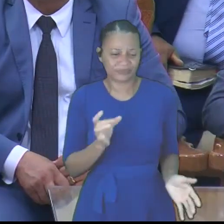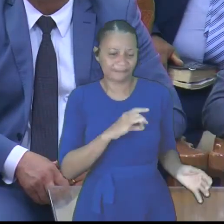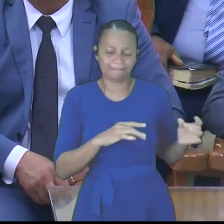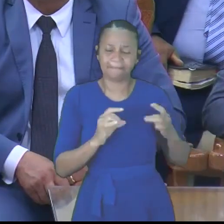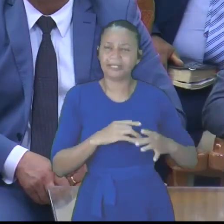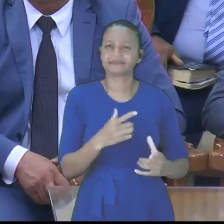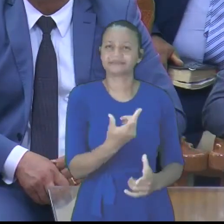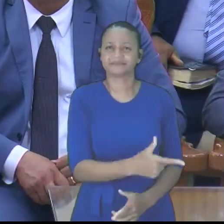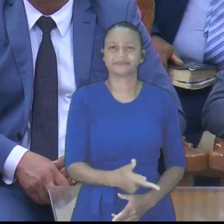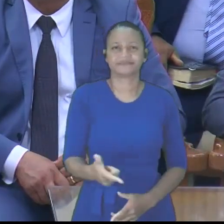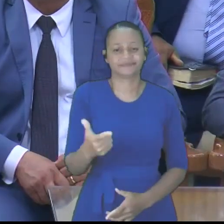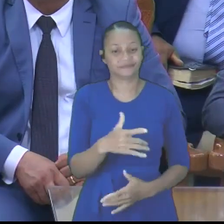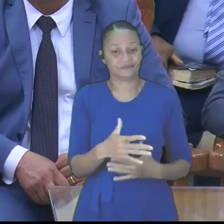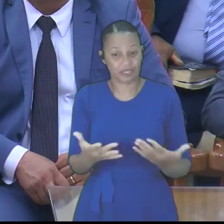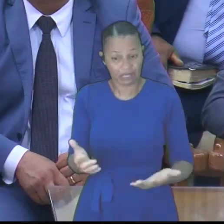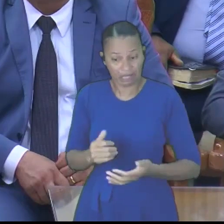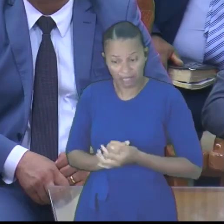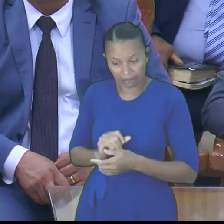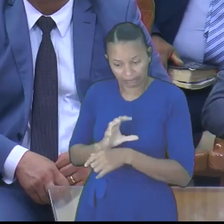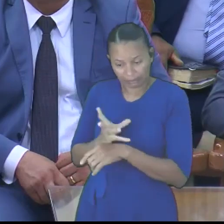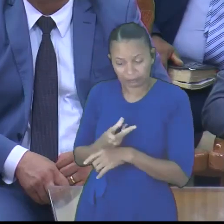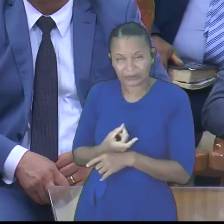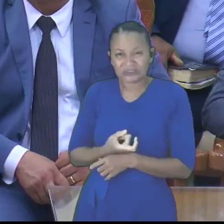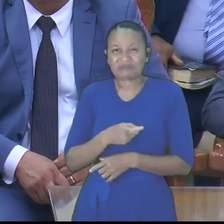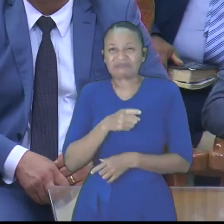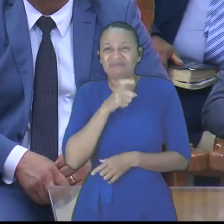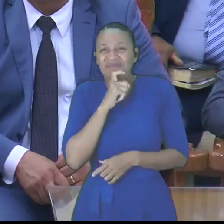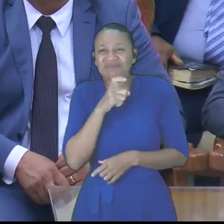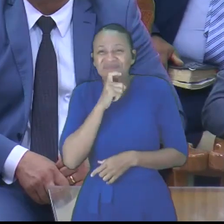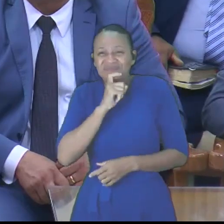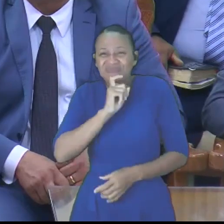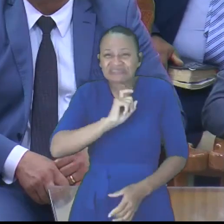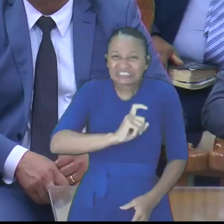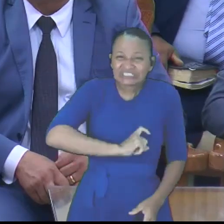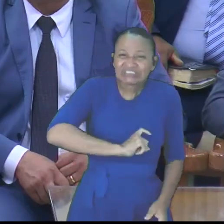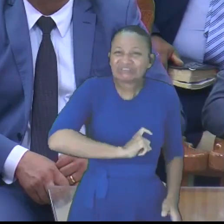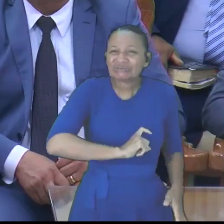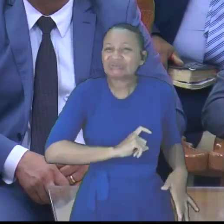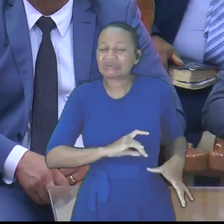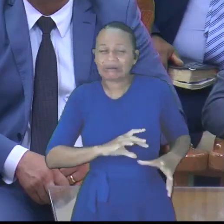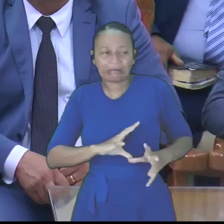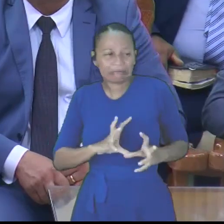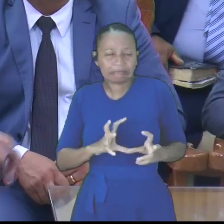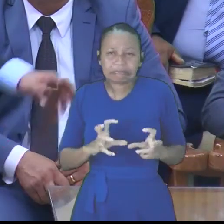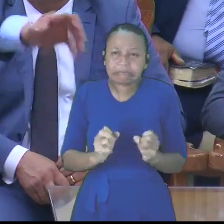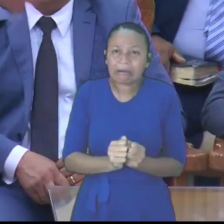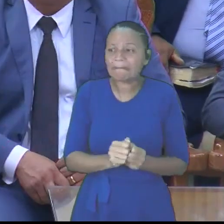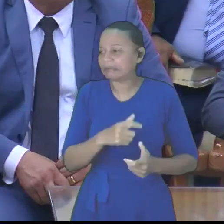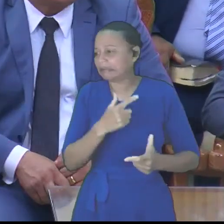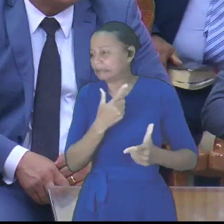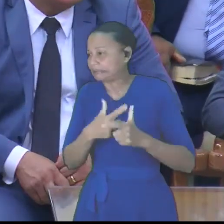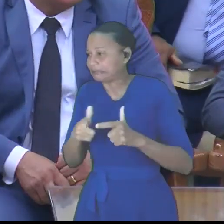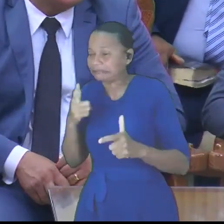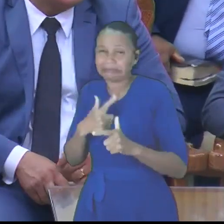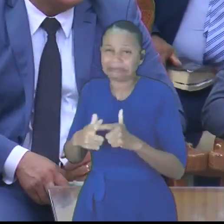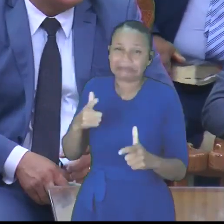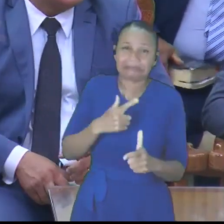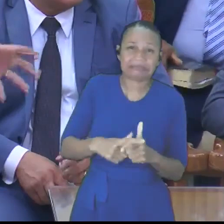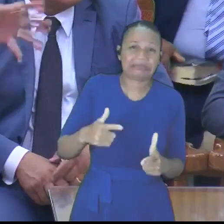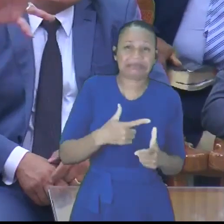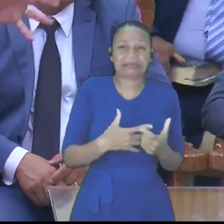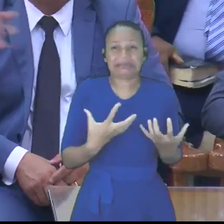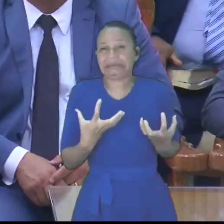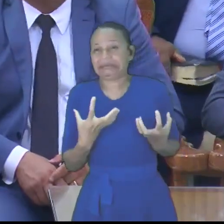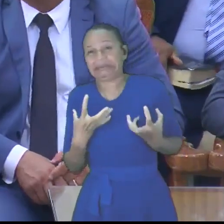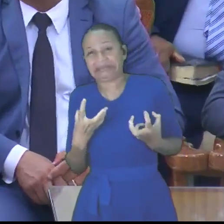não. A igreja pode até passar por frieza. A igreja pode até passar por crises. A igreja pode até passar por